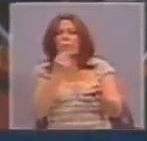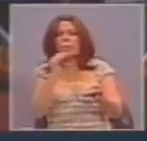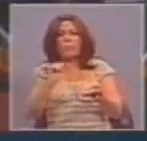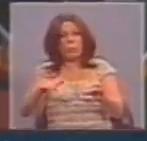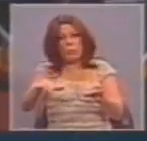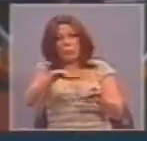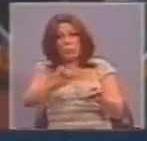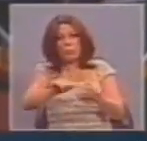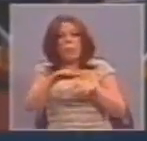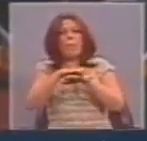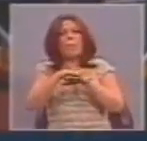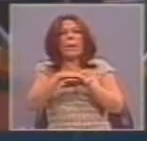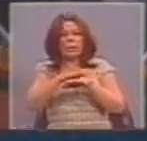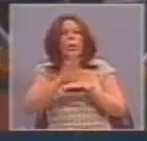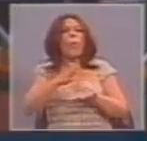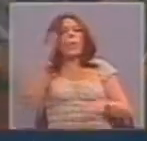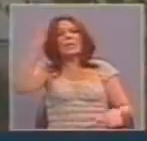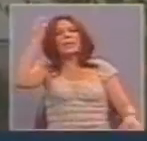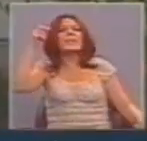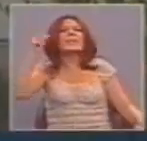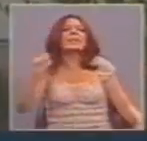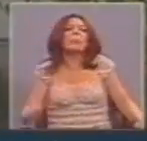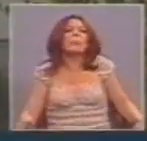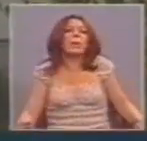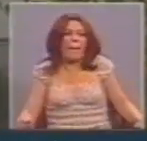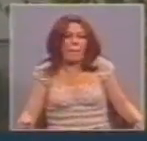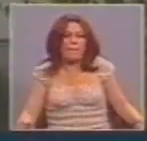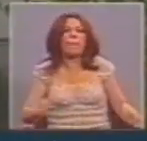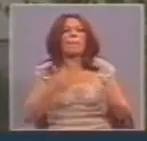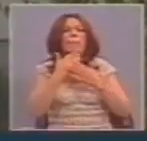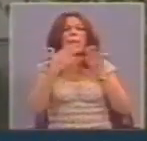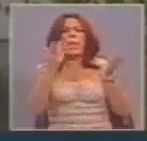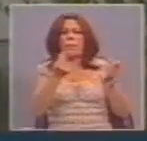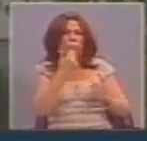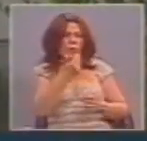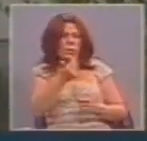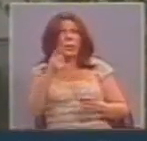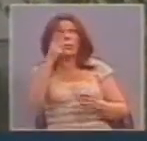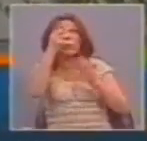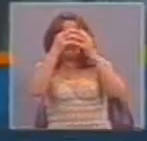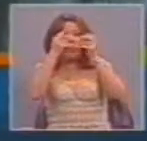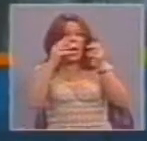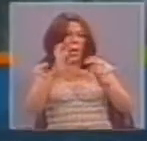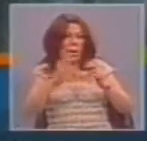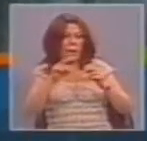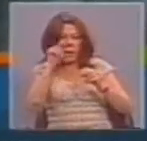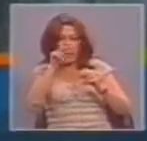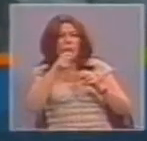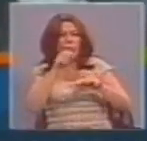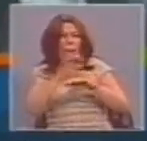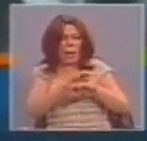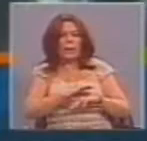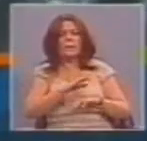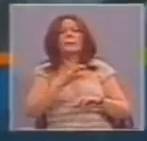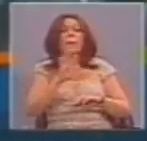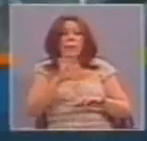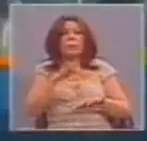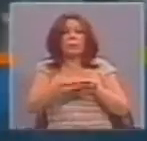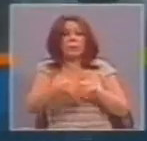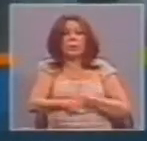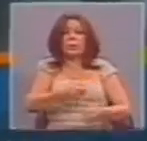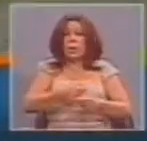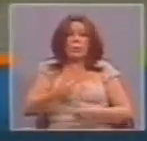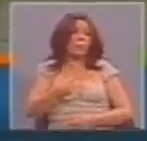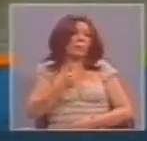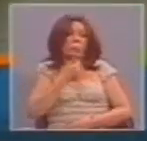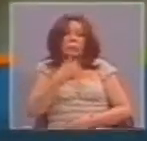daquele peixe em Sesimbra. Manhã bem cedo, a neblina ainda persiste no mar. Nada que impedisse os pescadores